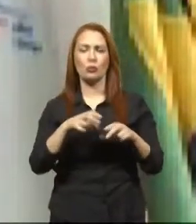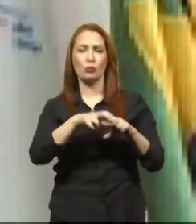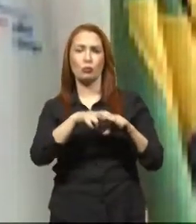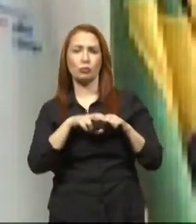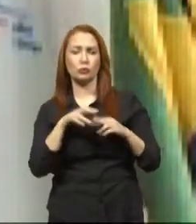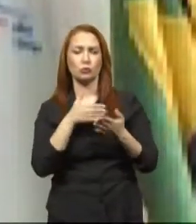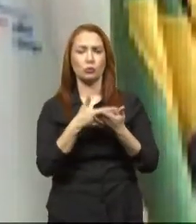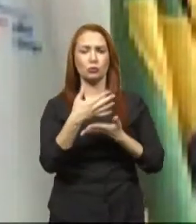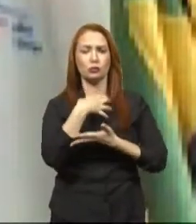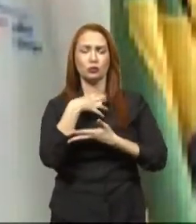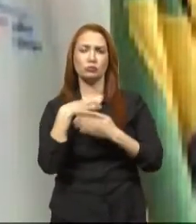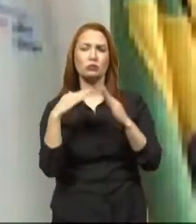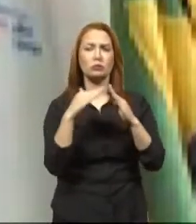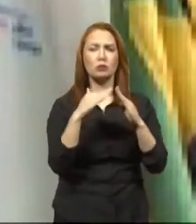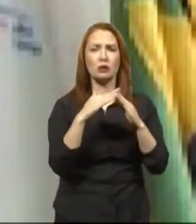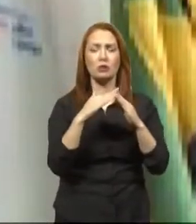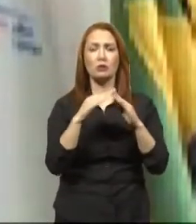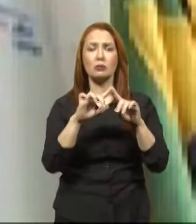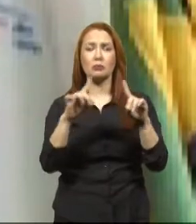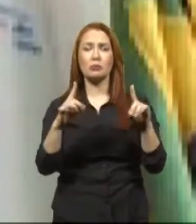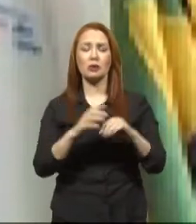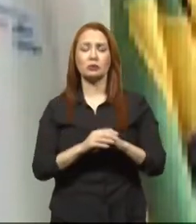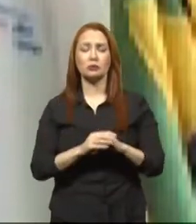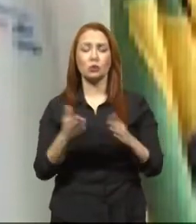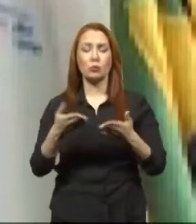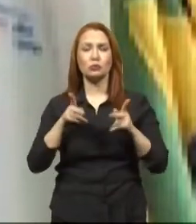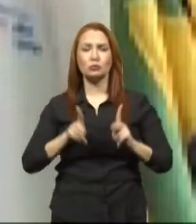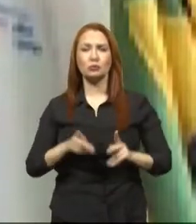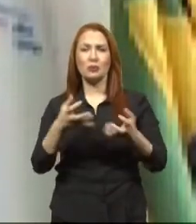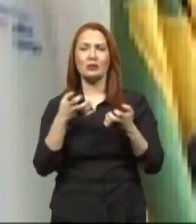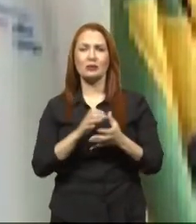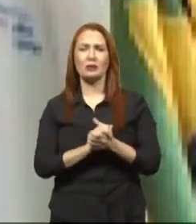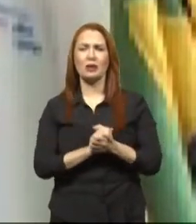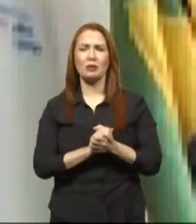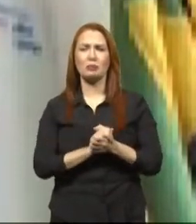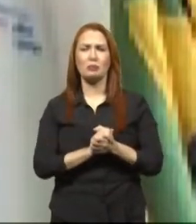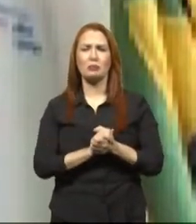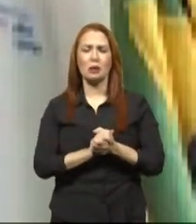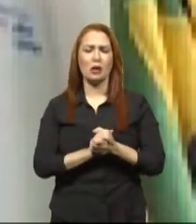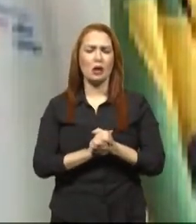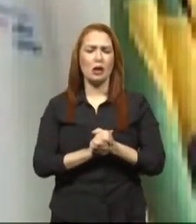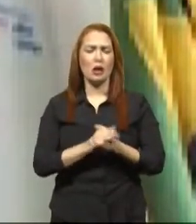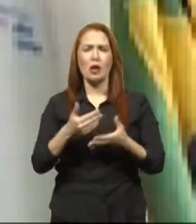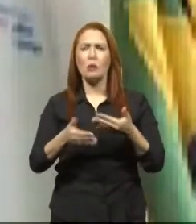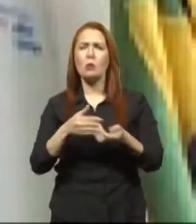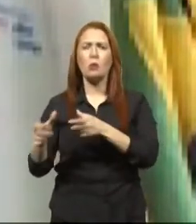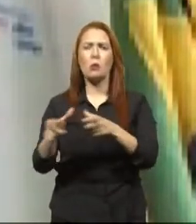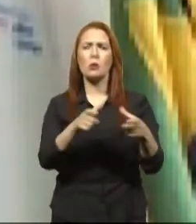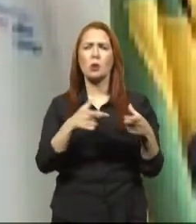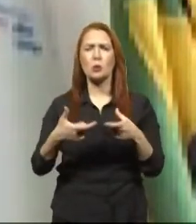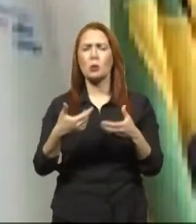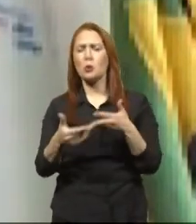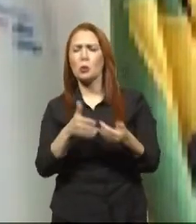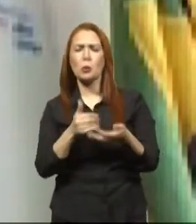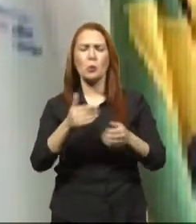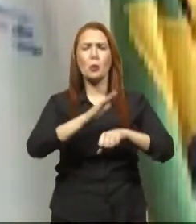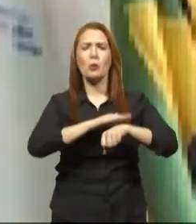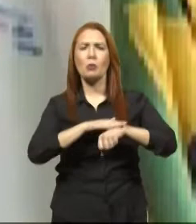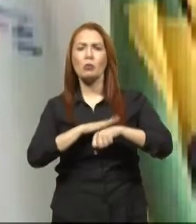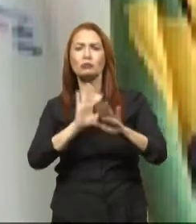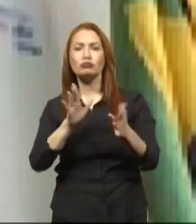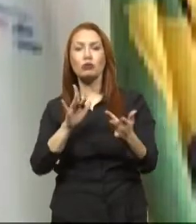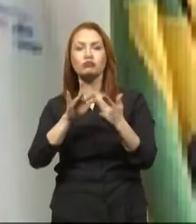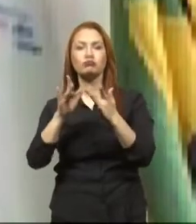device de interface com a internet, onde ela pode estar a todo instante, a toda hora, a qualquer momento conectada. E agora a gente está indo para um terceiro momento onde